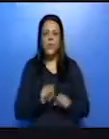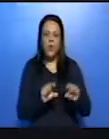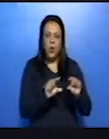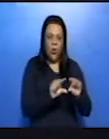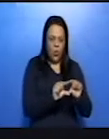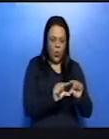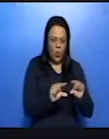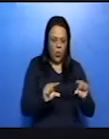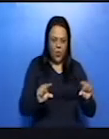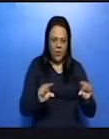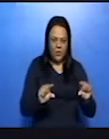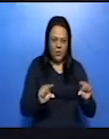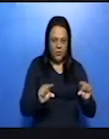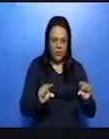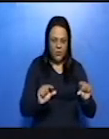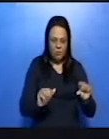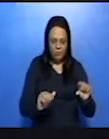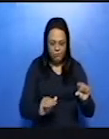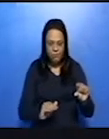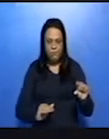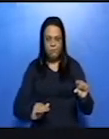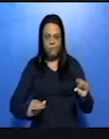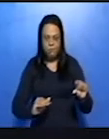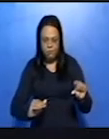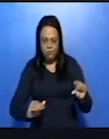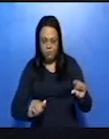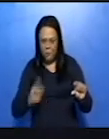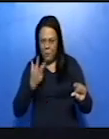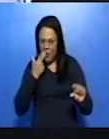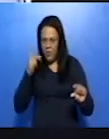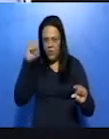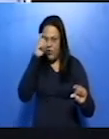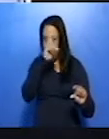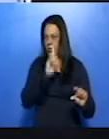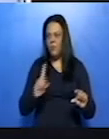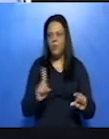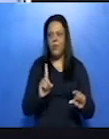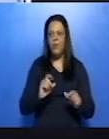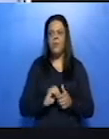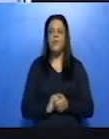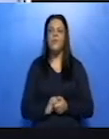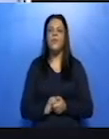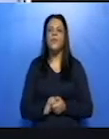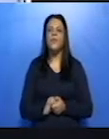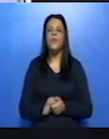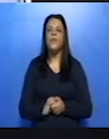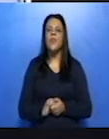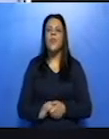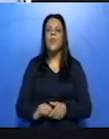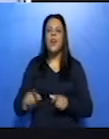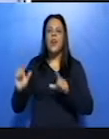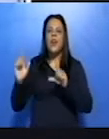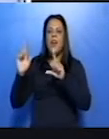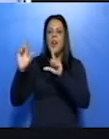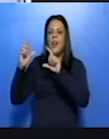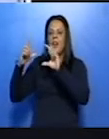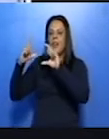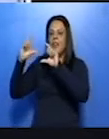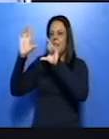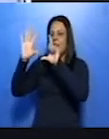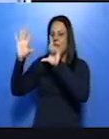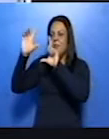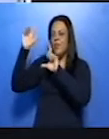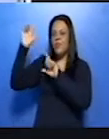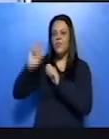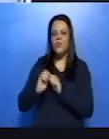subordinadas. Parece um bicho de sete cabeças, mas não é. Leia a tira de Frank e Ernest. O